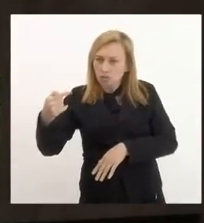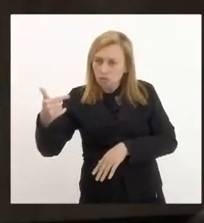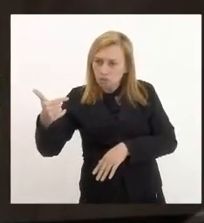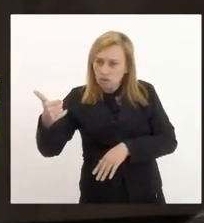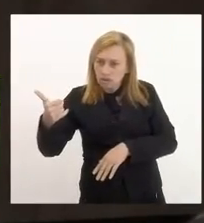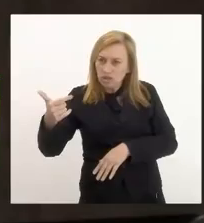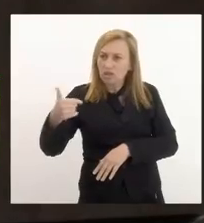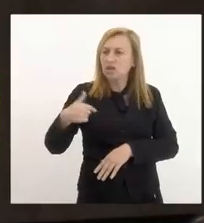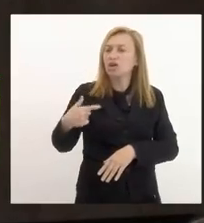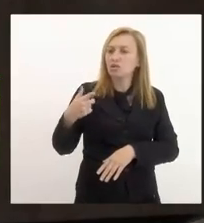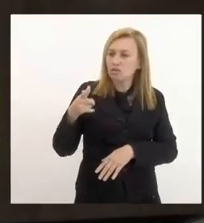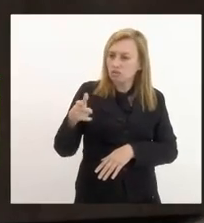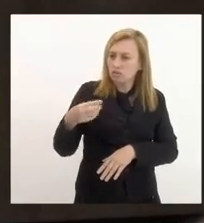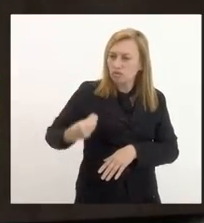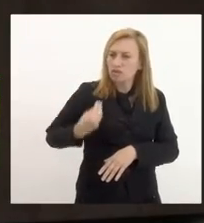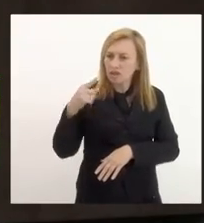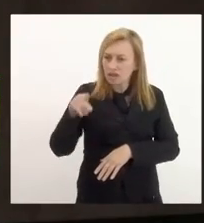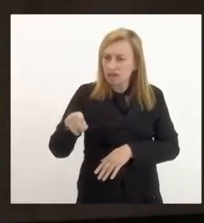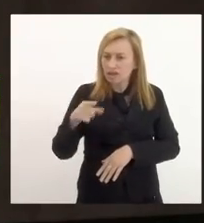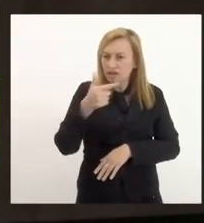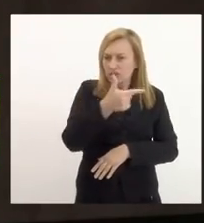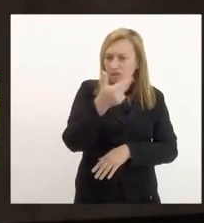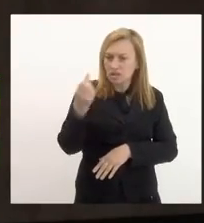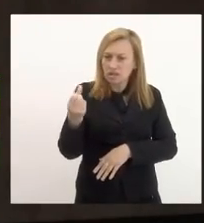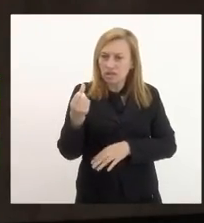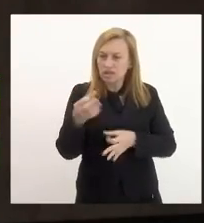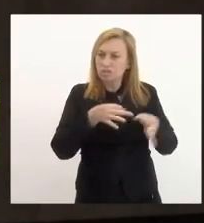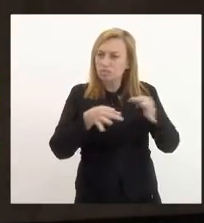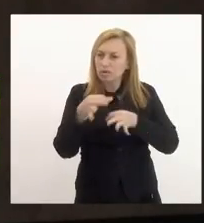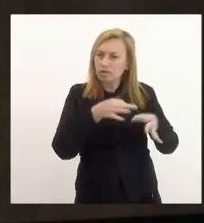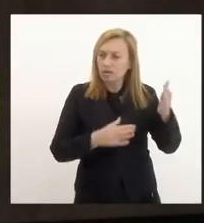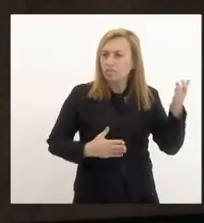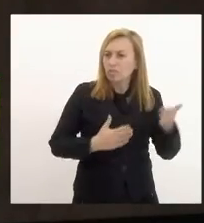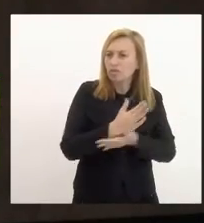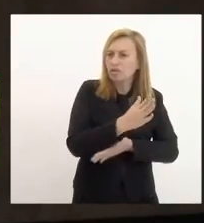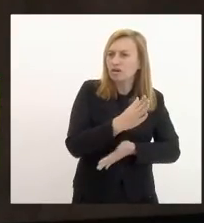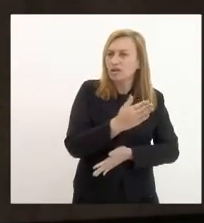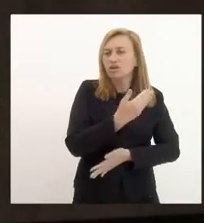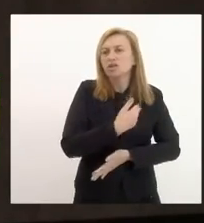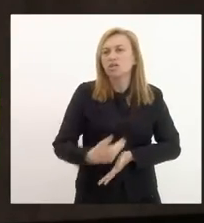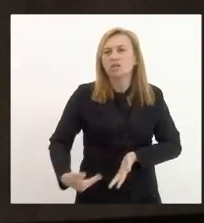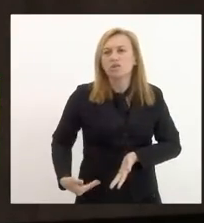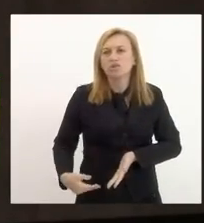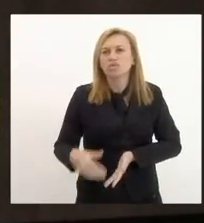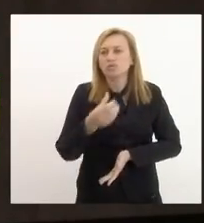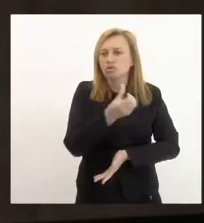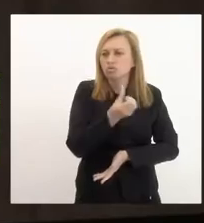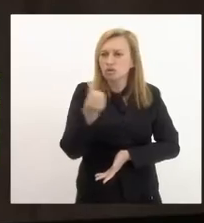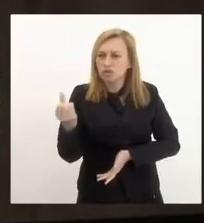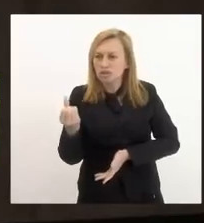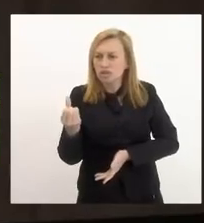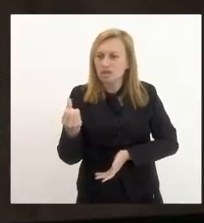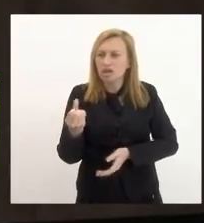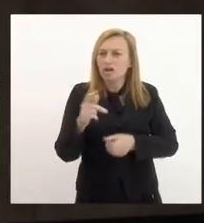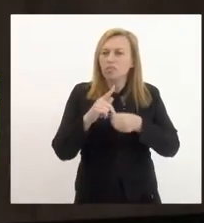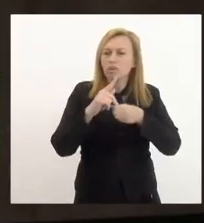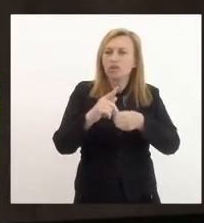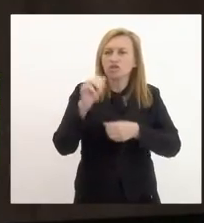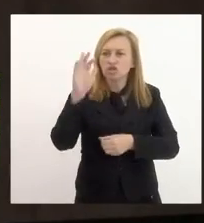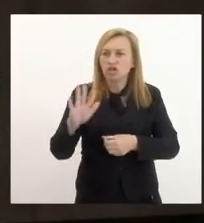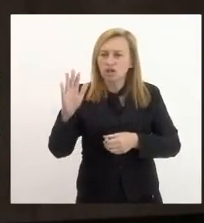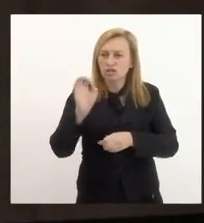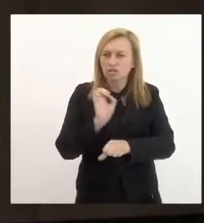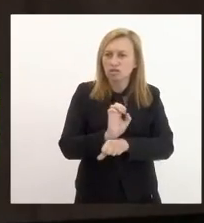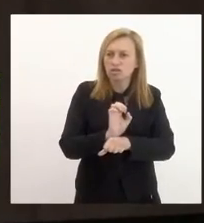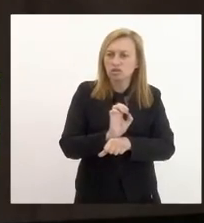qual eu participei ativamente nos 16 planos aprovarem no governo pedindo 2006 a procuradoria-geral do Estado